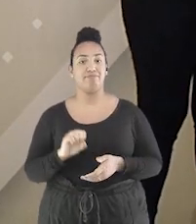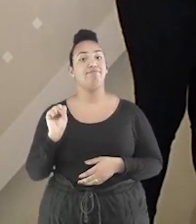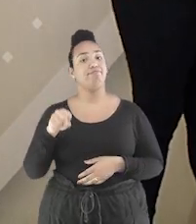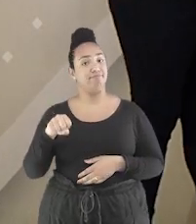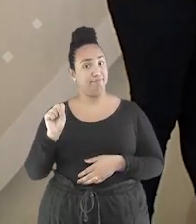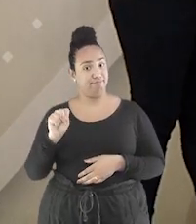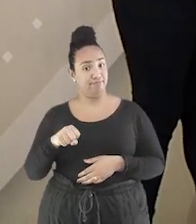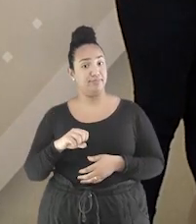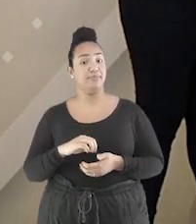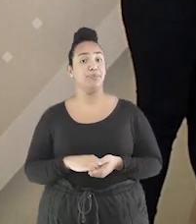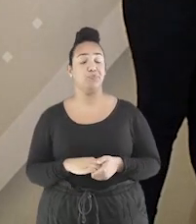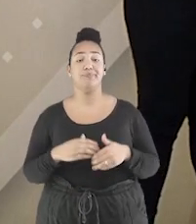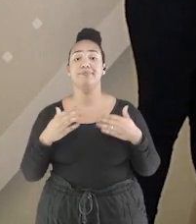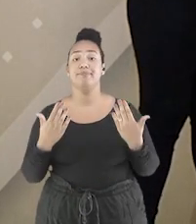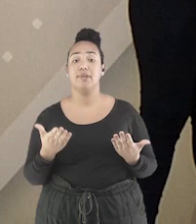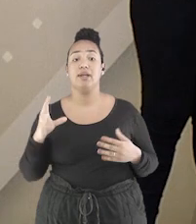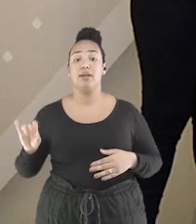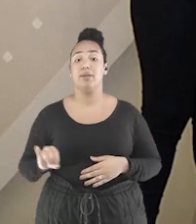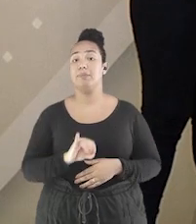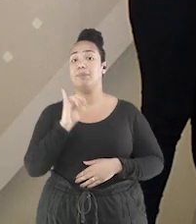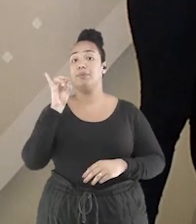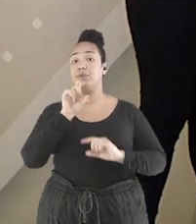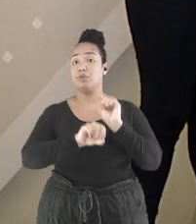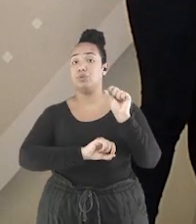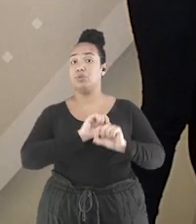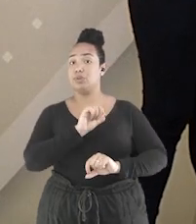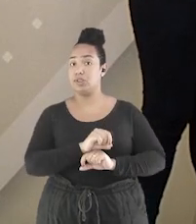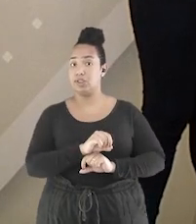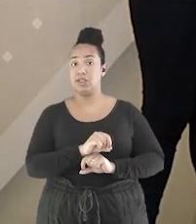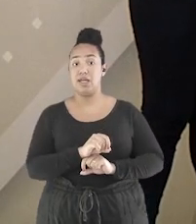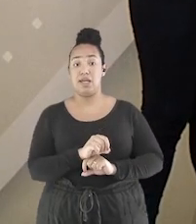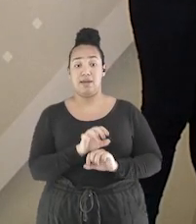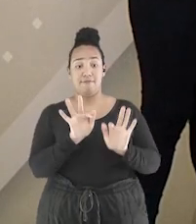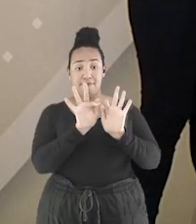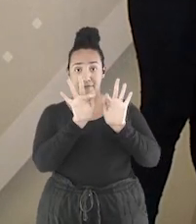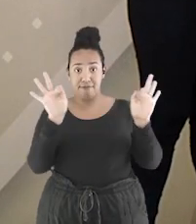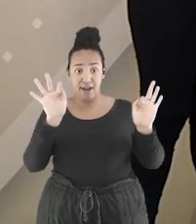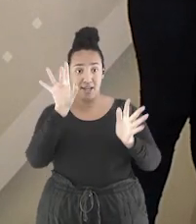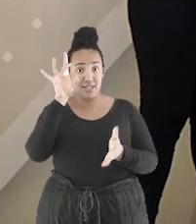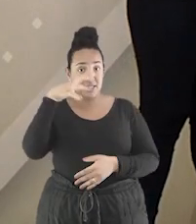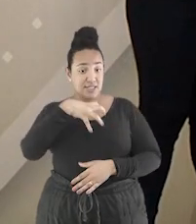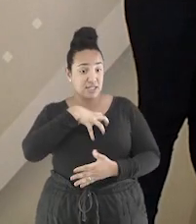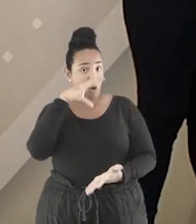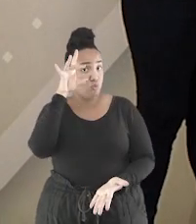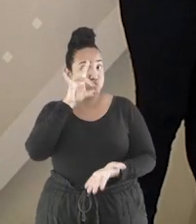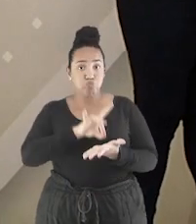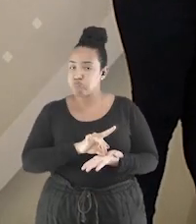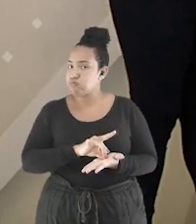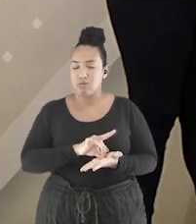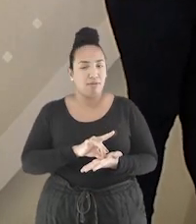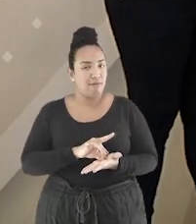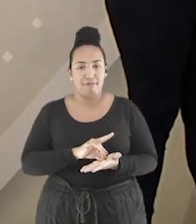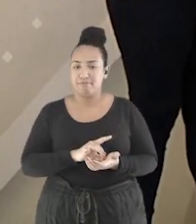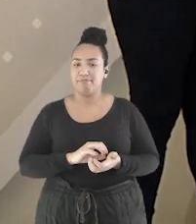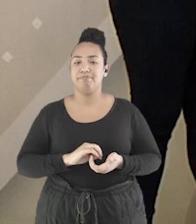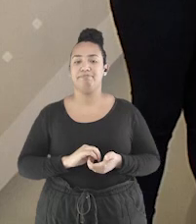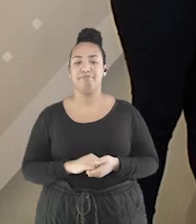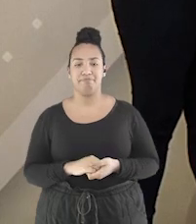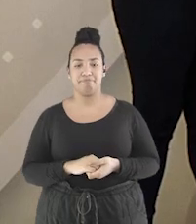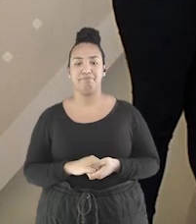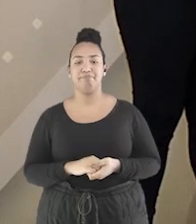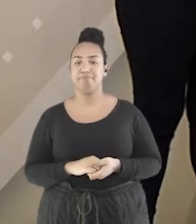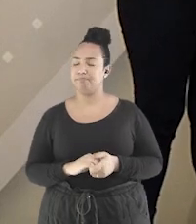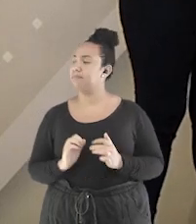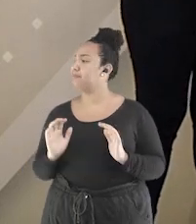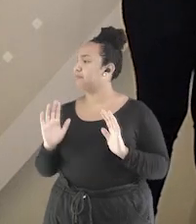mesmo. Sendo assim, é importante que a gente não leve ao pé da letra o que uma expressão idiomática diz. Mas olha